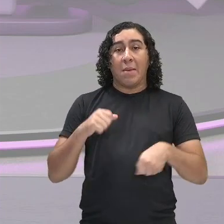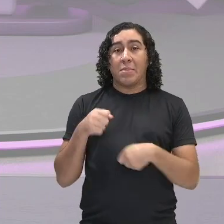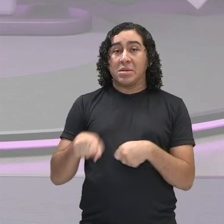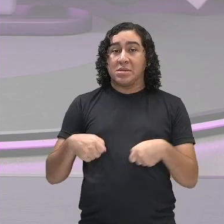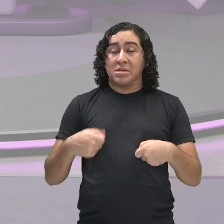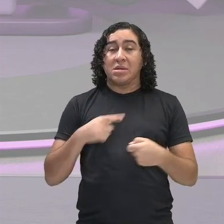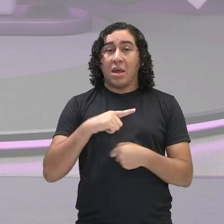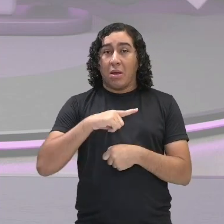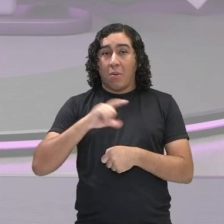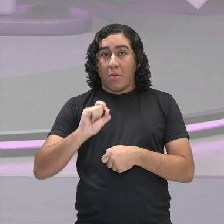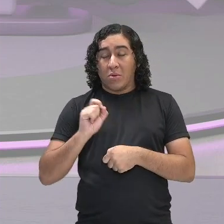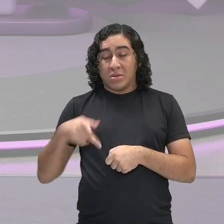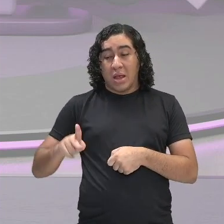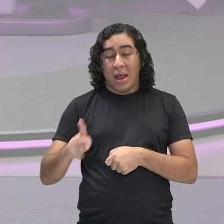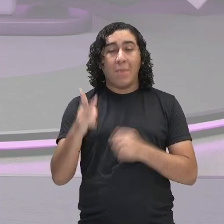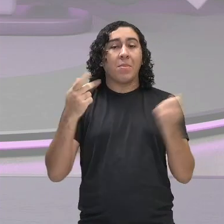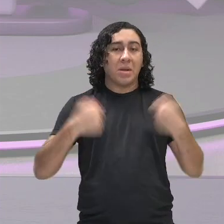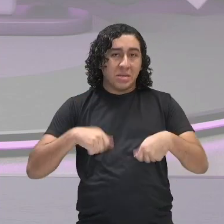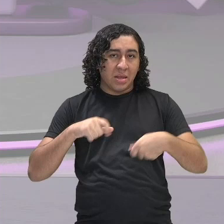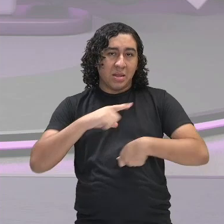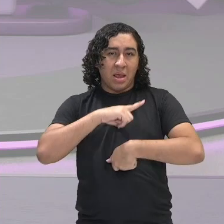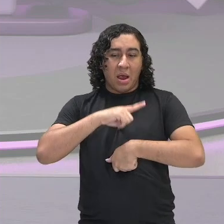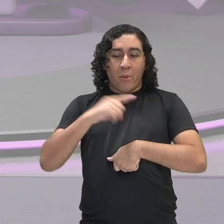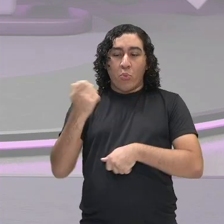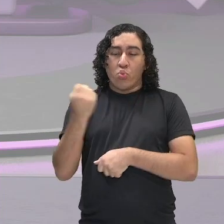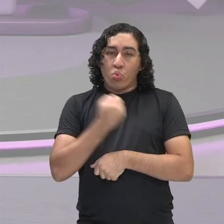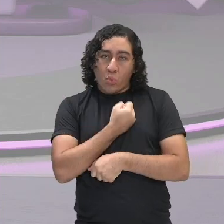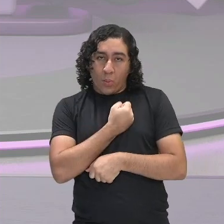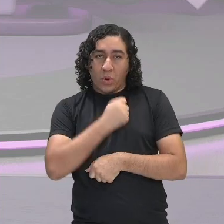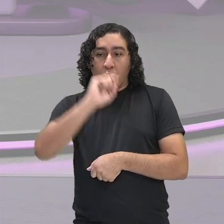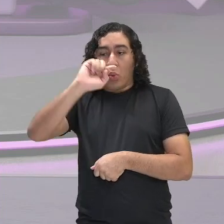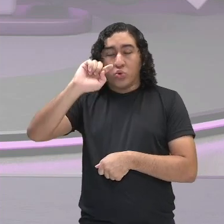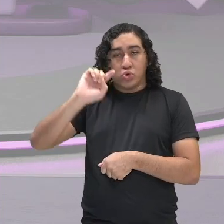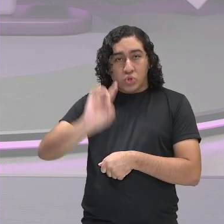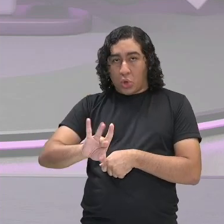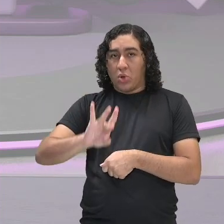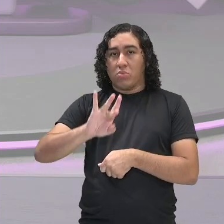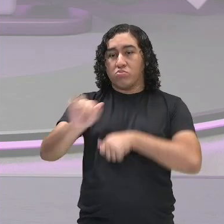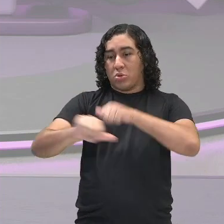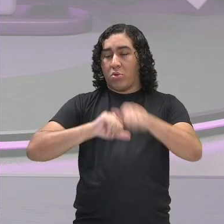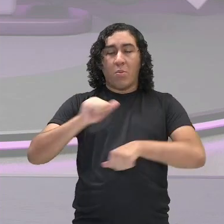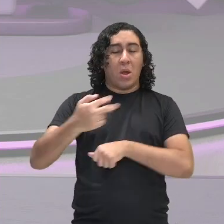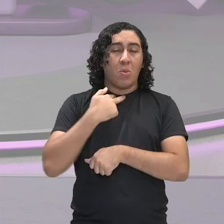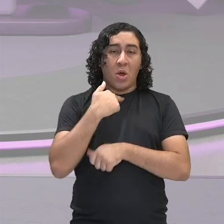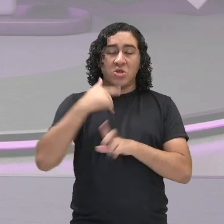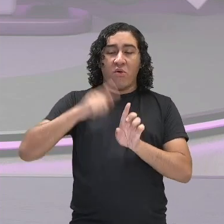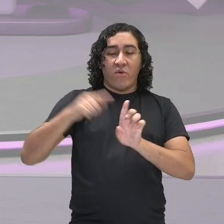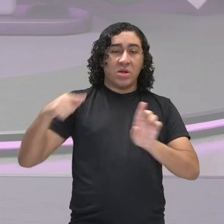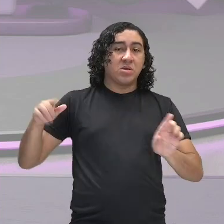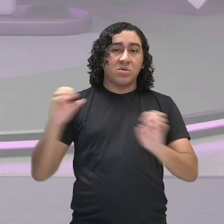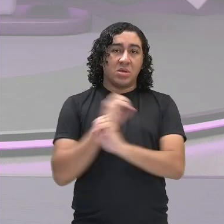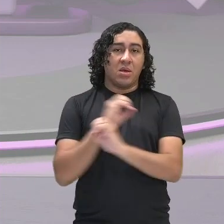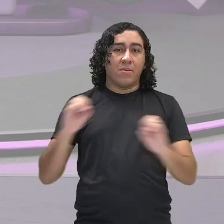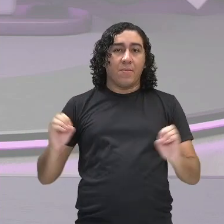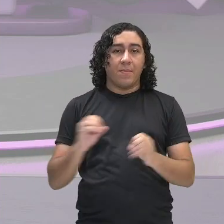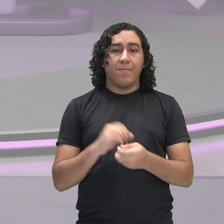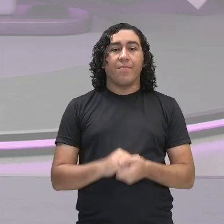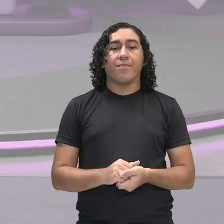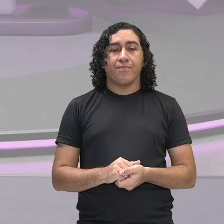mesmo valor. Então, com isso, a gente consegue encontrar a razão de uma sequência